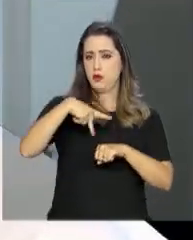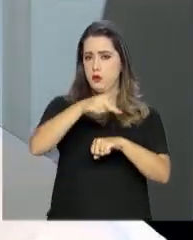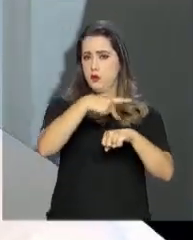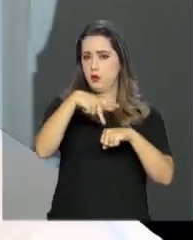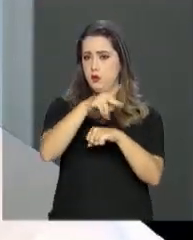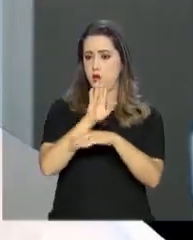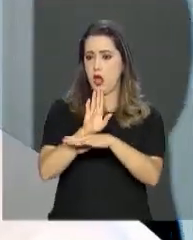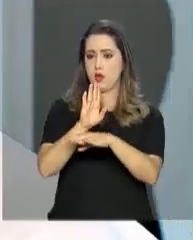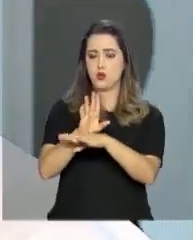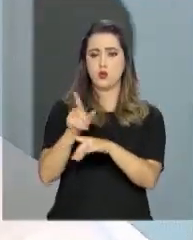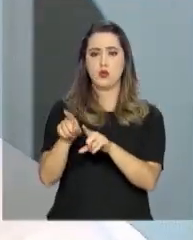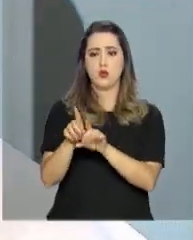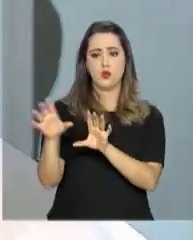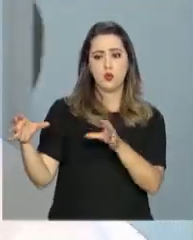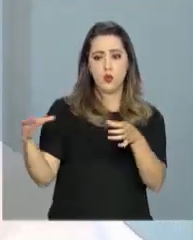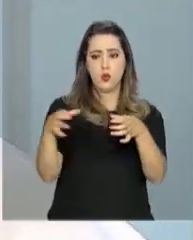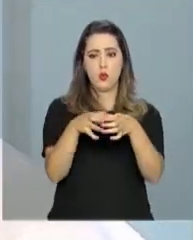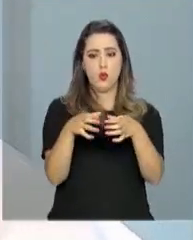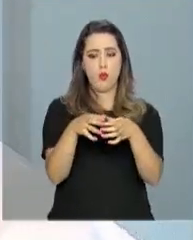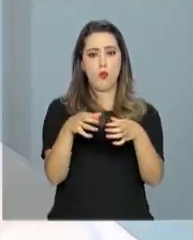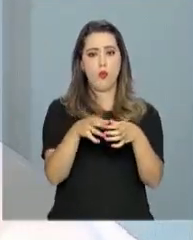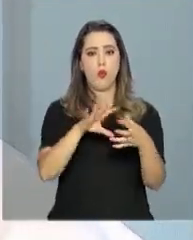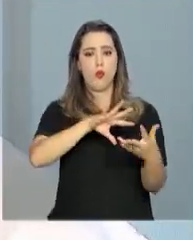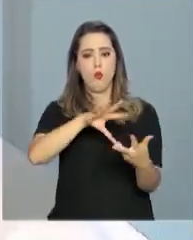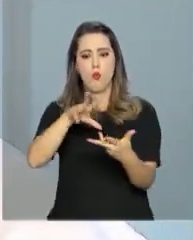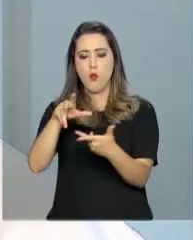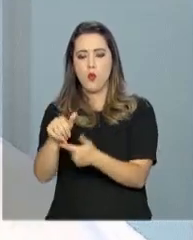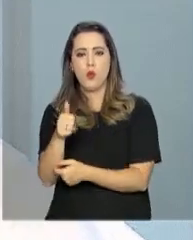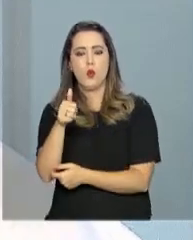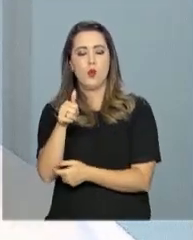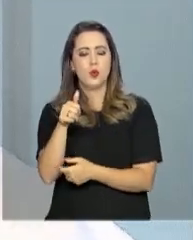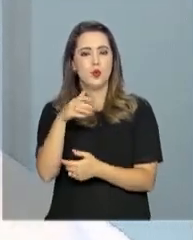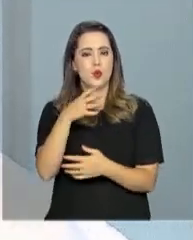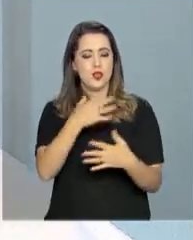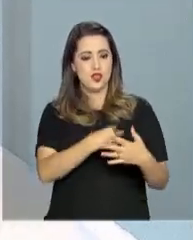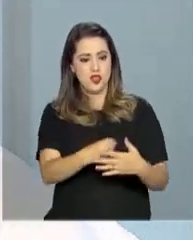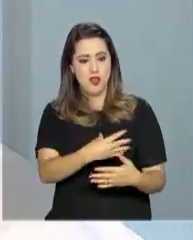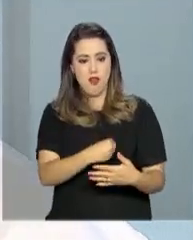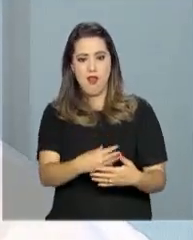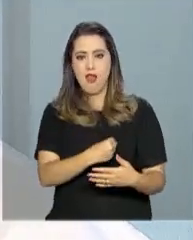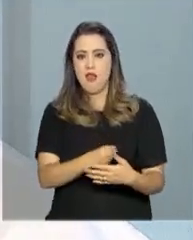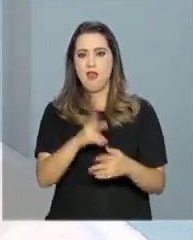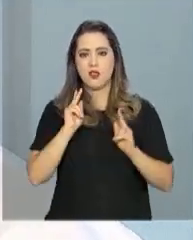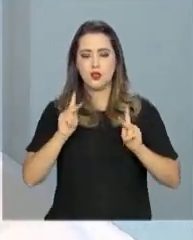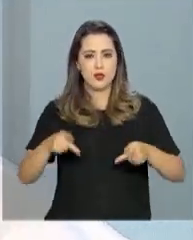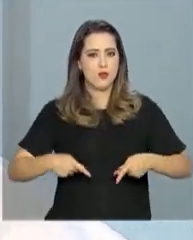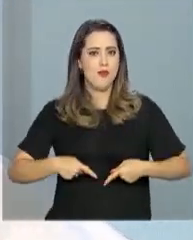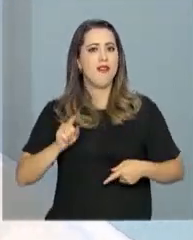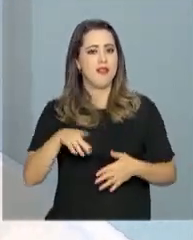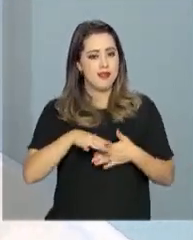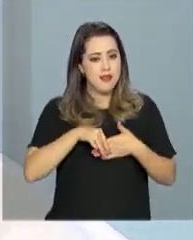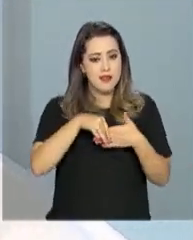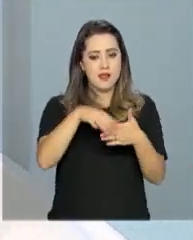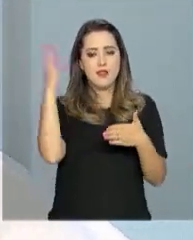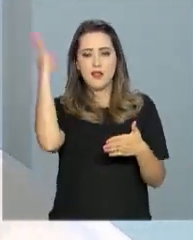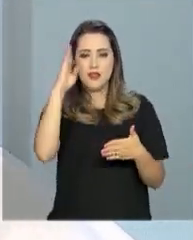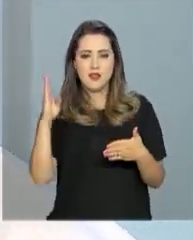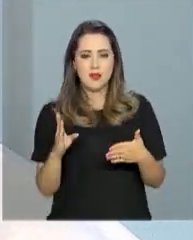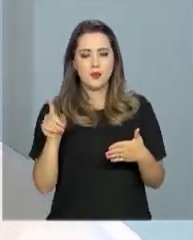que compõem a rede global de banco de leite humano, tá, e que é coordenada pelo Brasil.